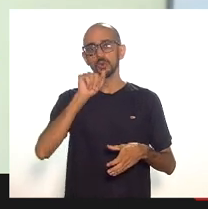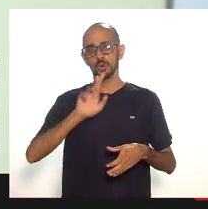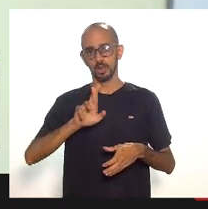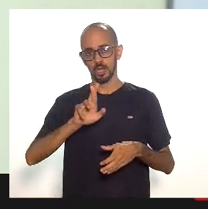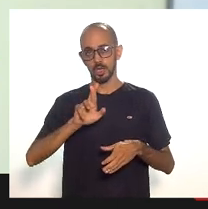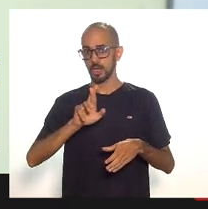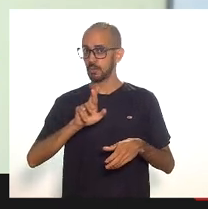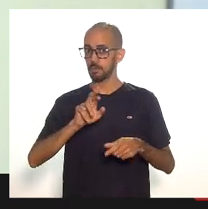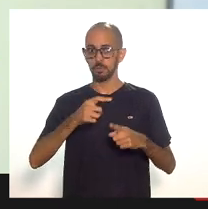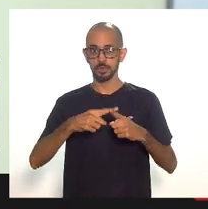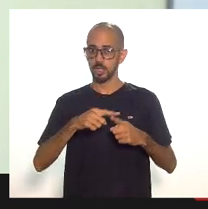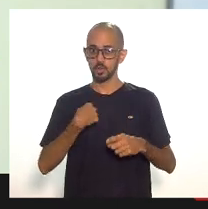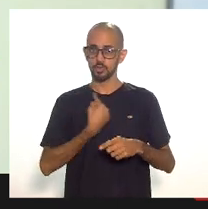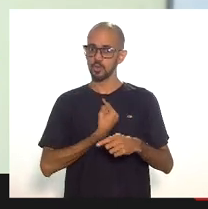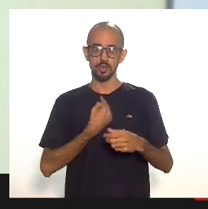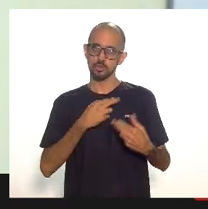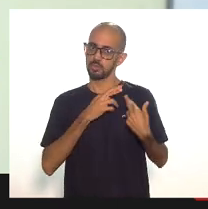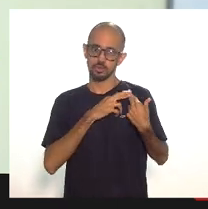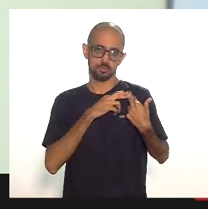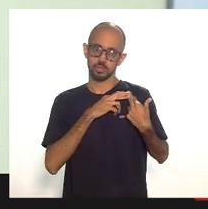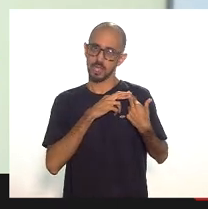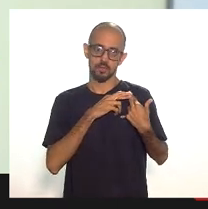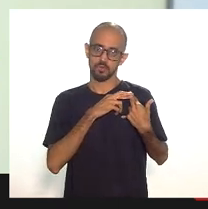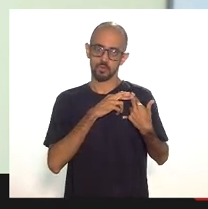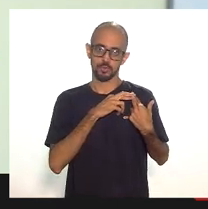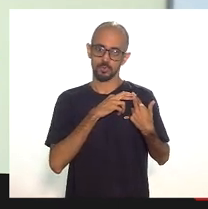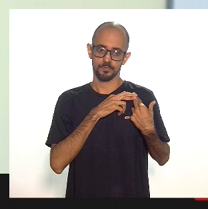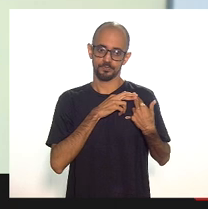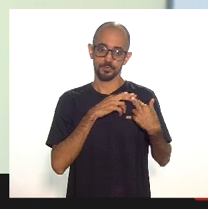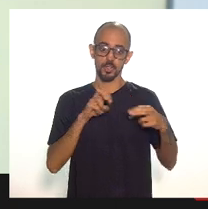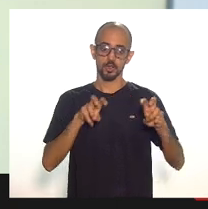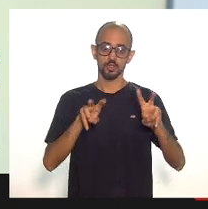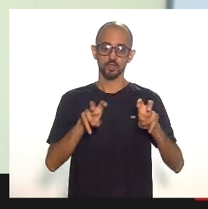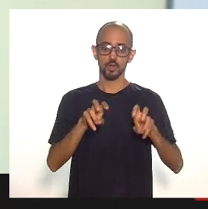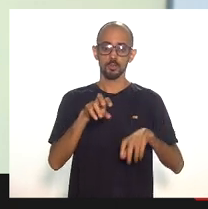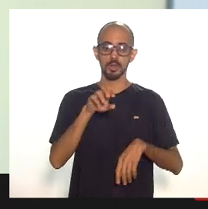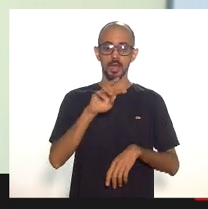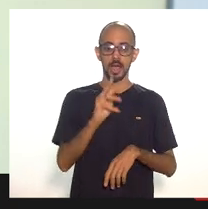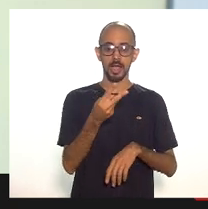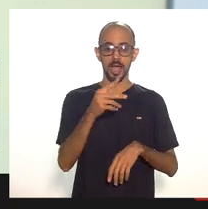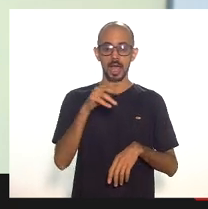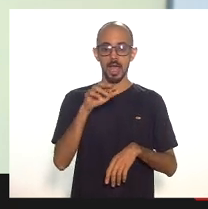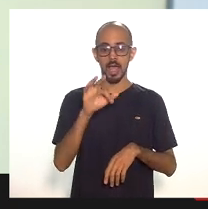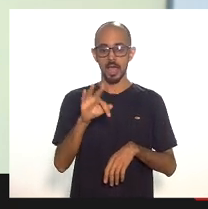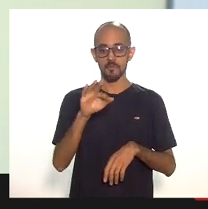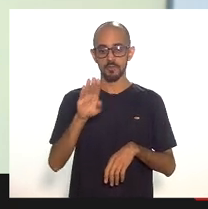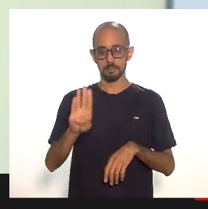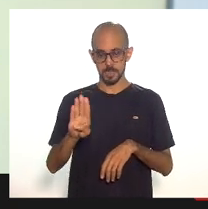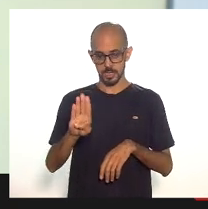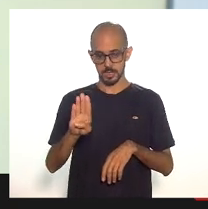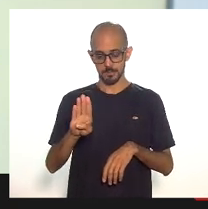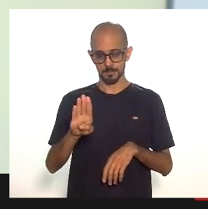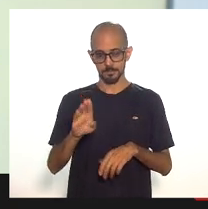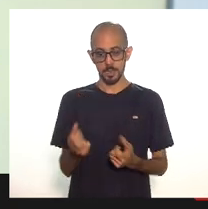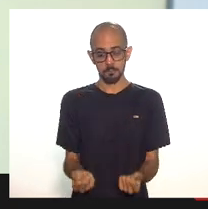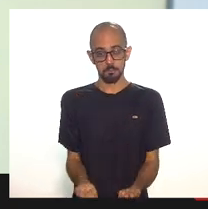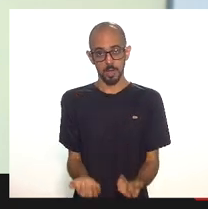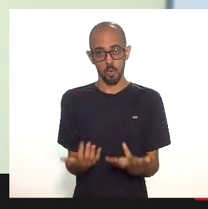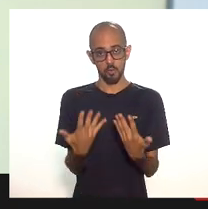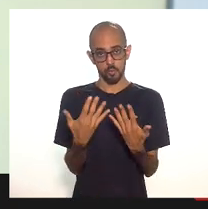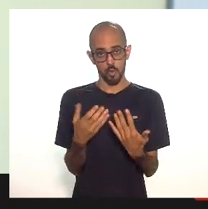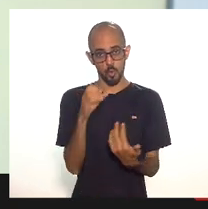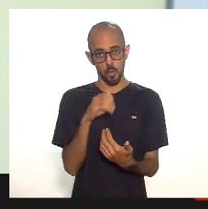responsabilidade por isso. A questão do HFB, o HFB pegou fogo em outubro do ano